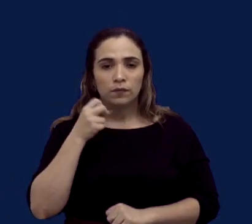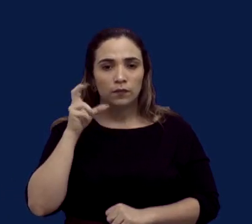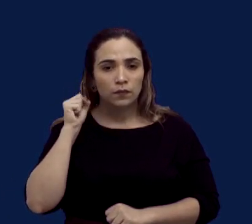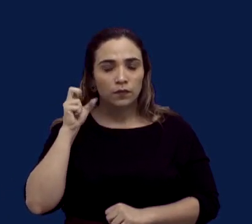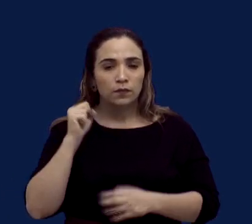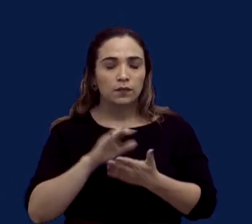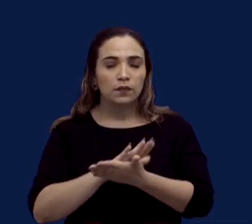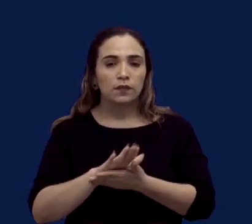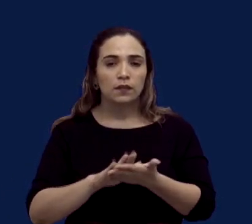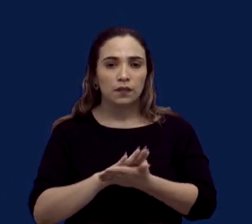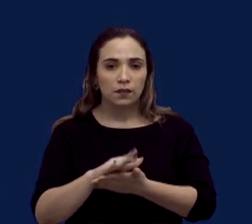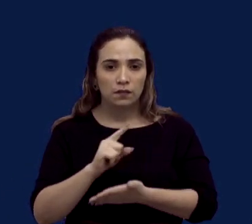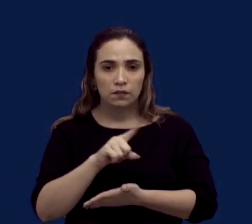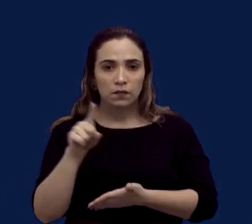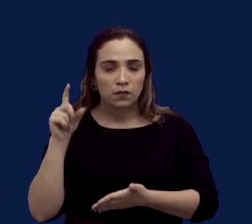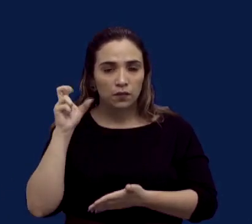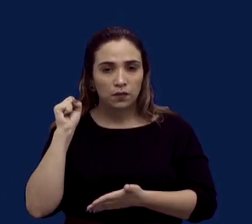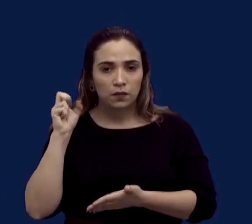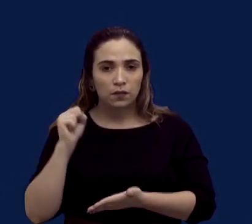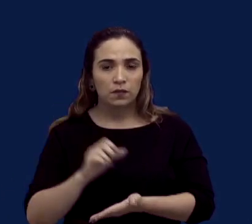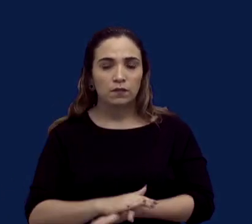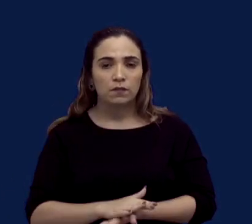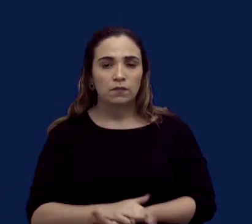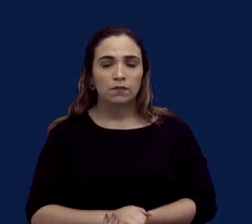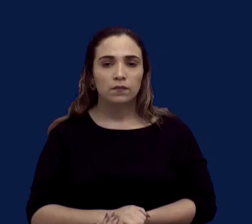escutei nada. Alguém escutou?